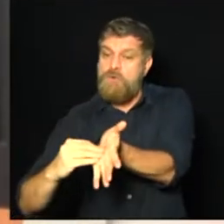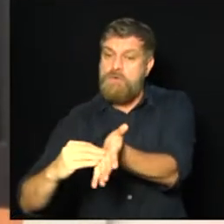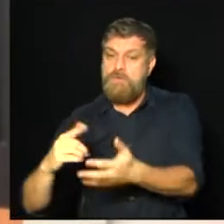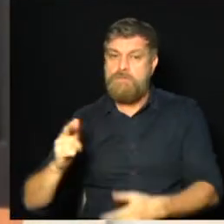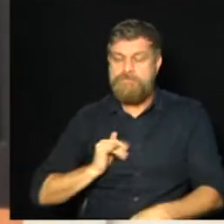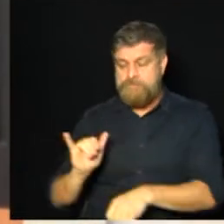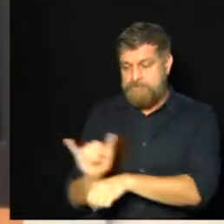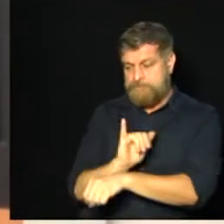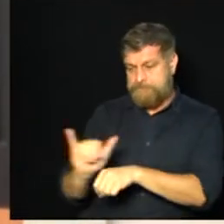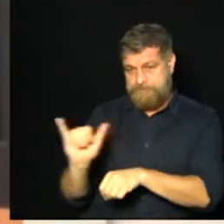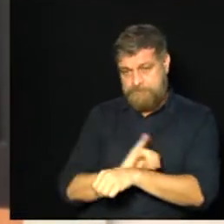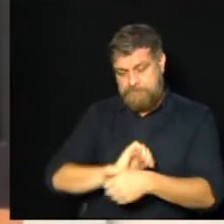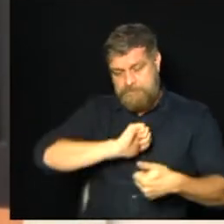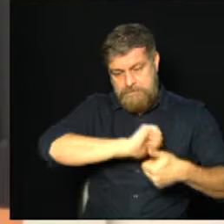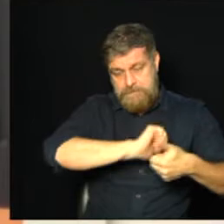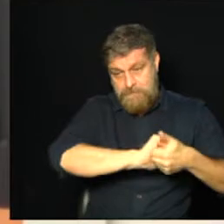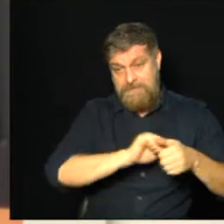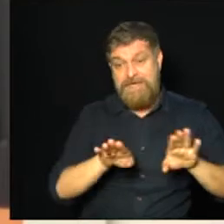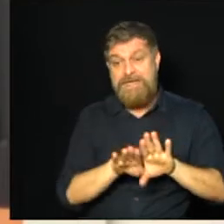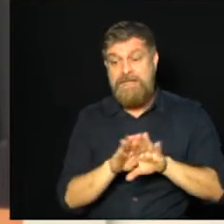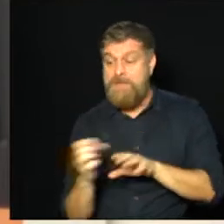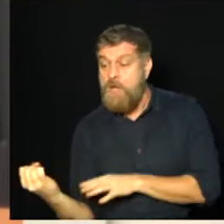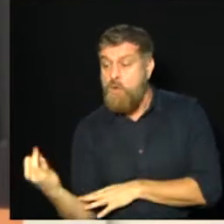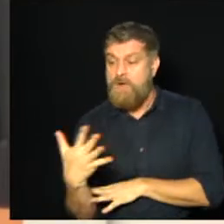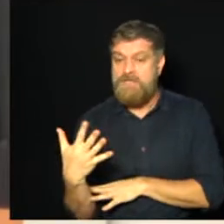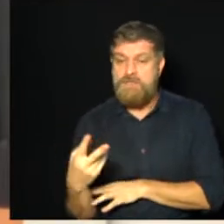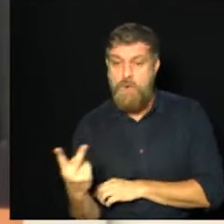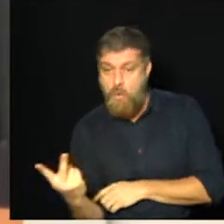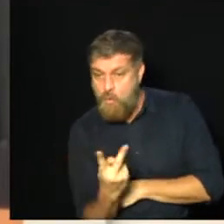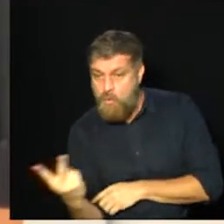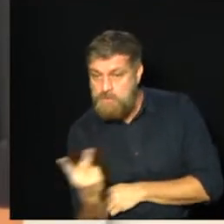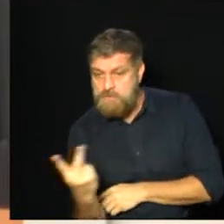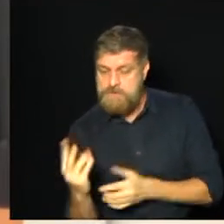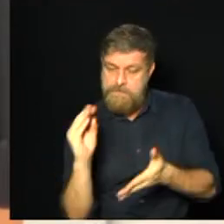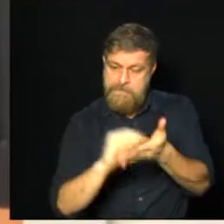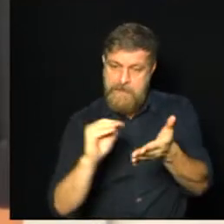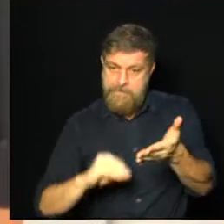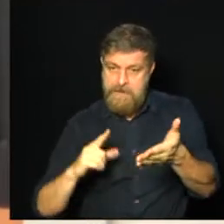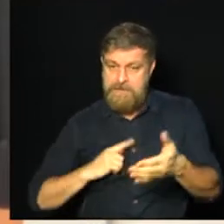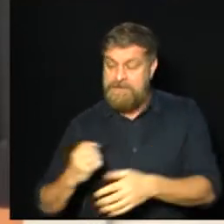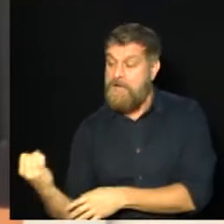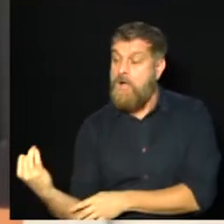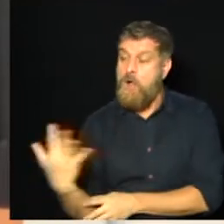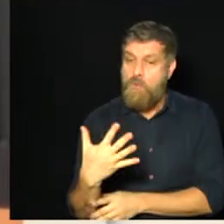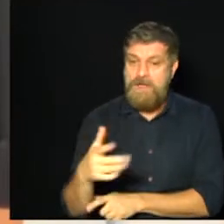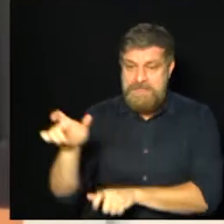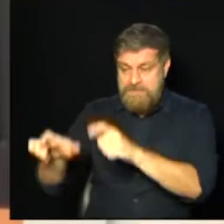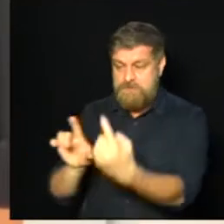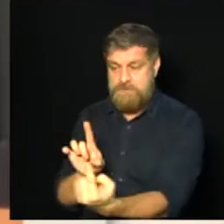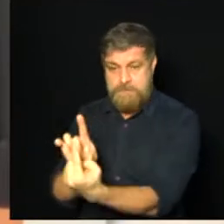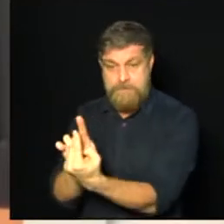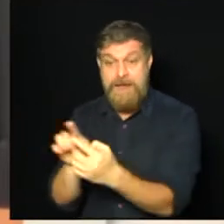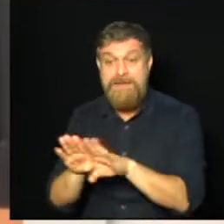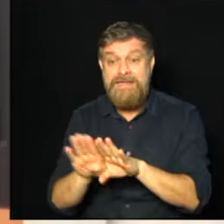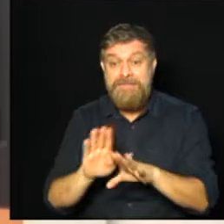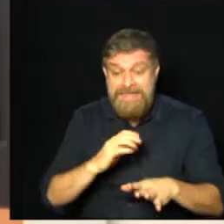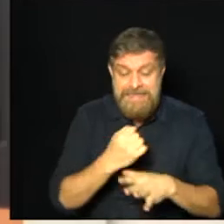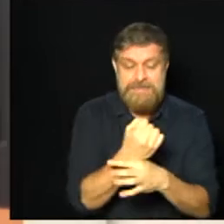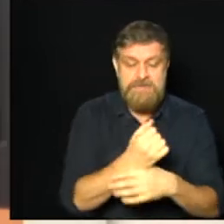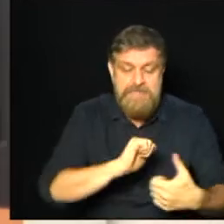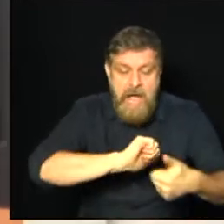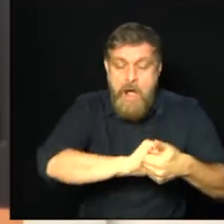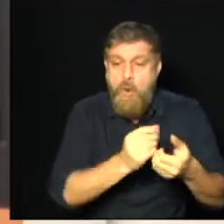instrumentos qualitativos e quantitativos. A gente tem os dois. Eu garanto a quantidade do atendimento e garanto a qualidade. Isso tudo é